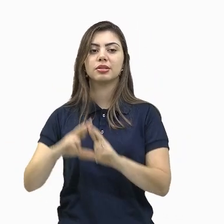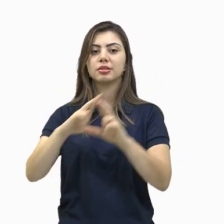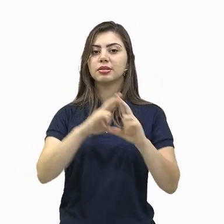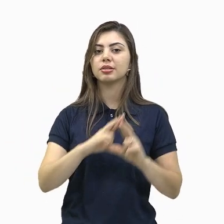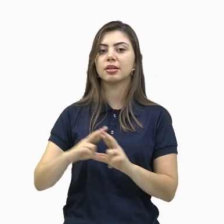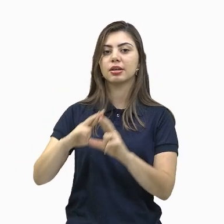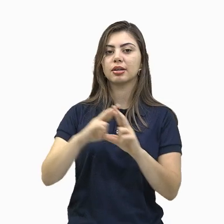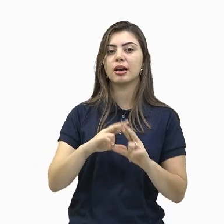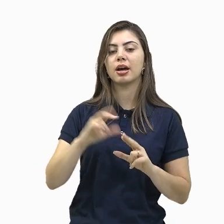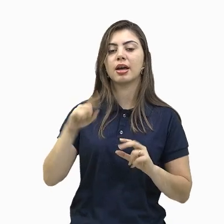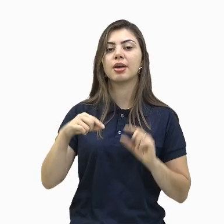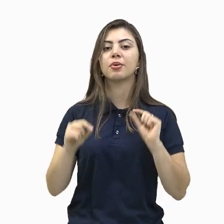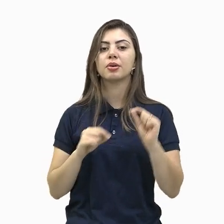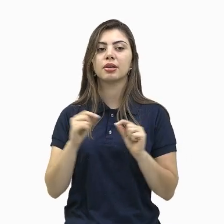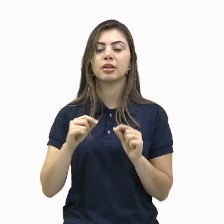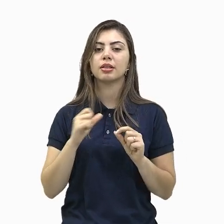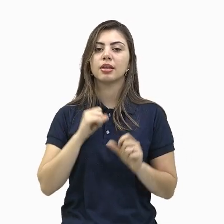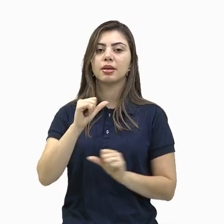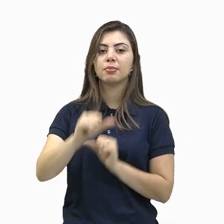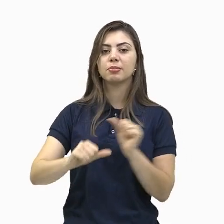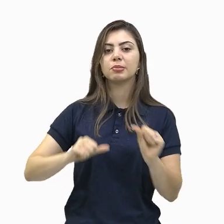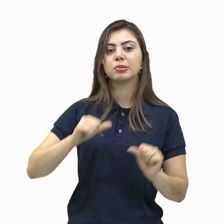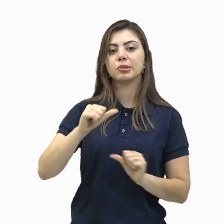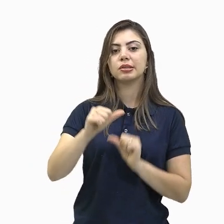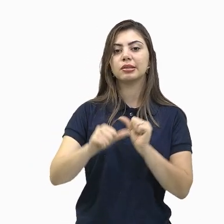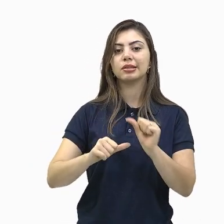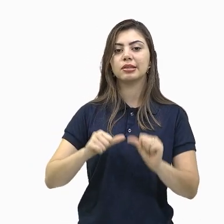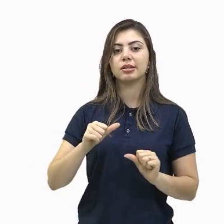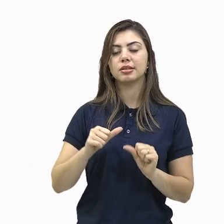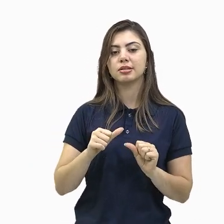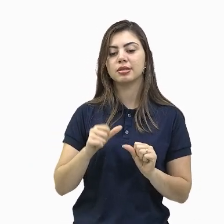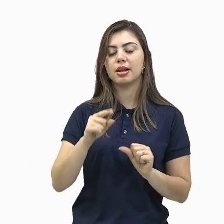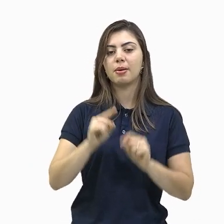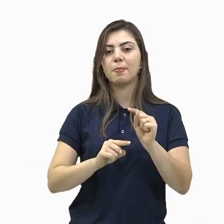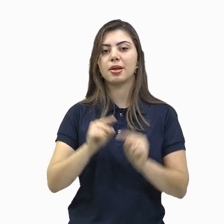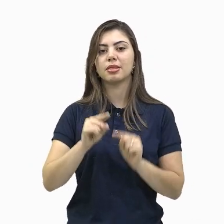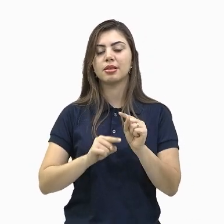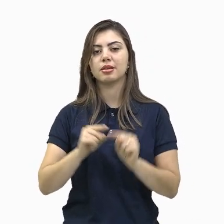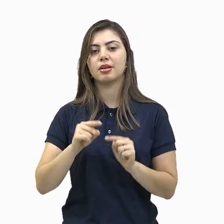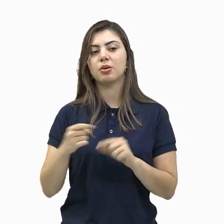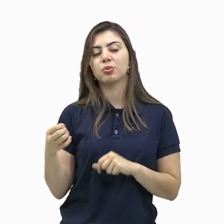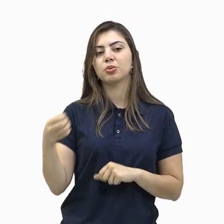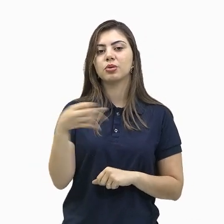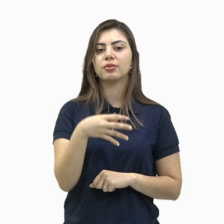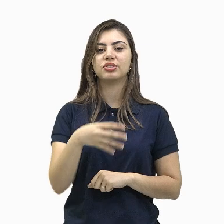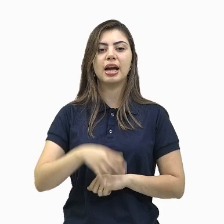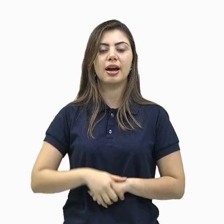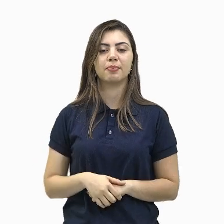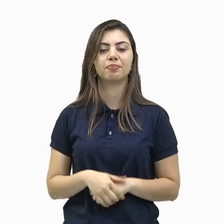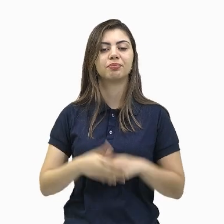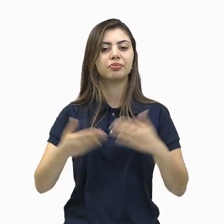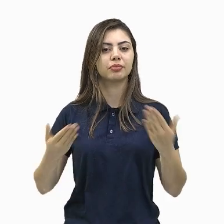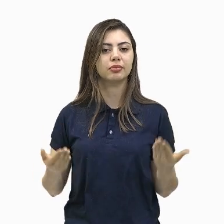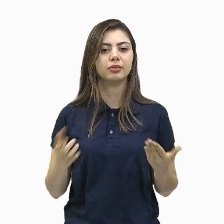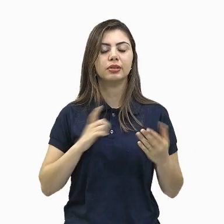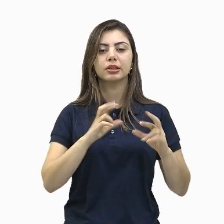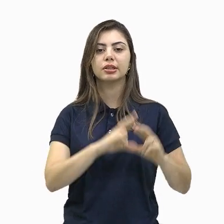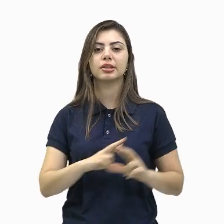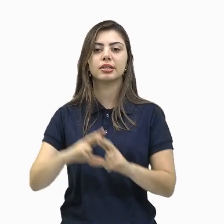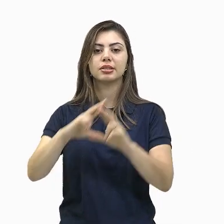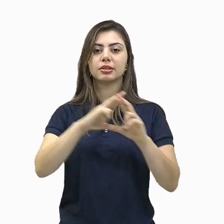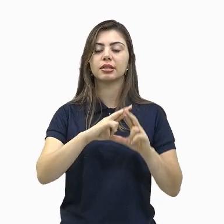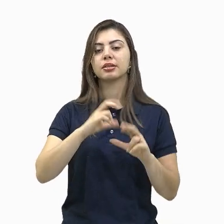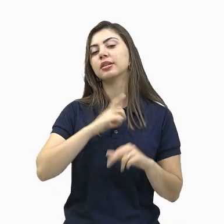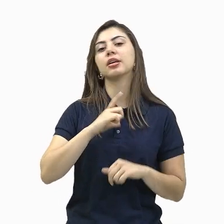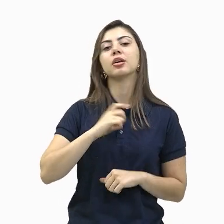o processo de transformar resíduos em novos produtos. A reciclagem, então, ajuda a reduzir a